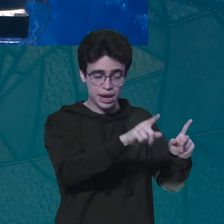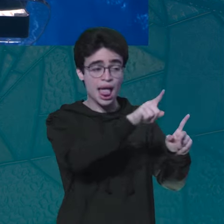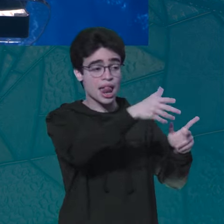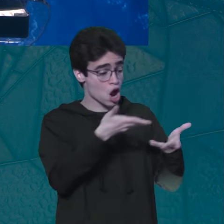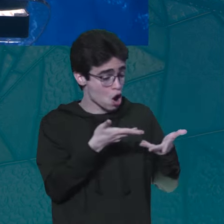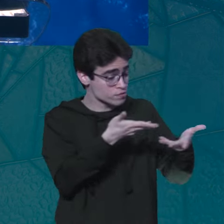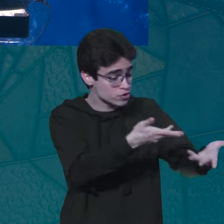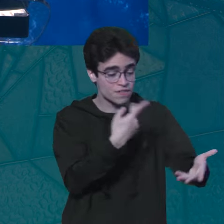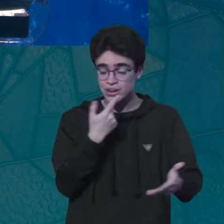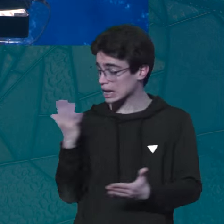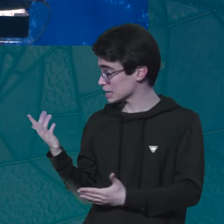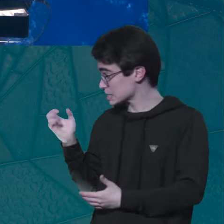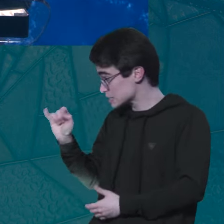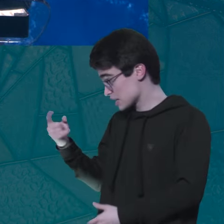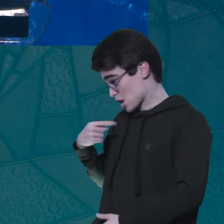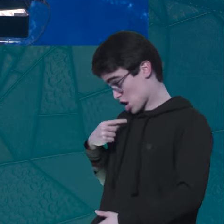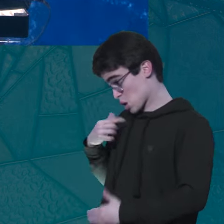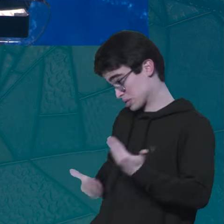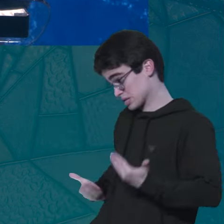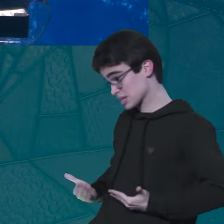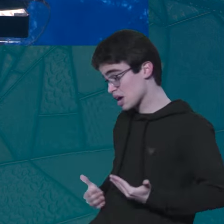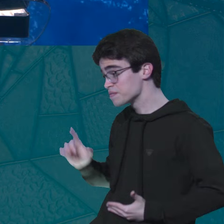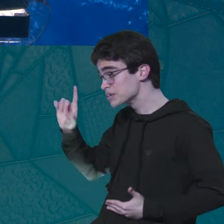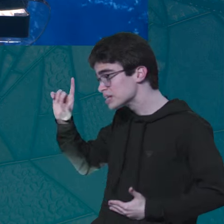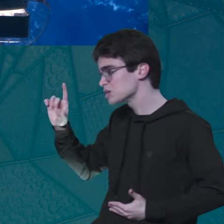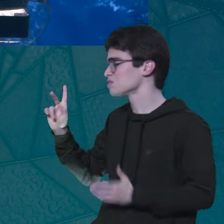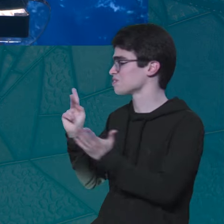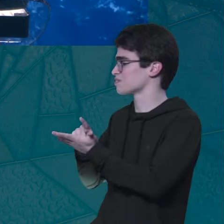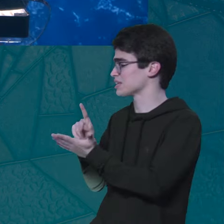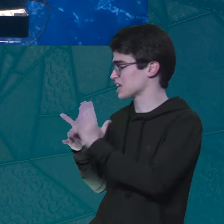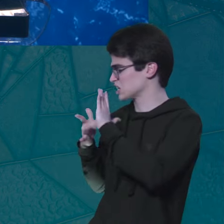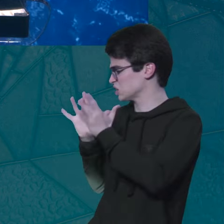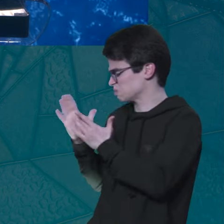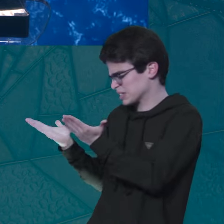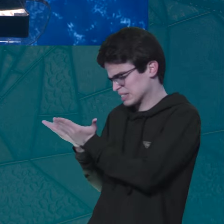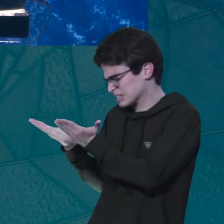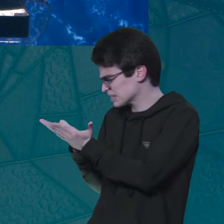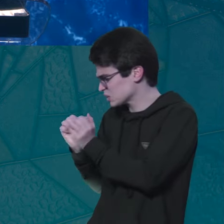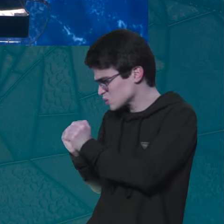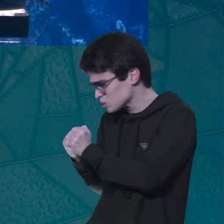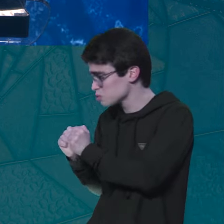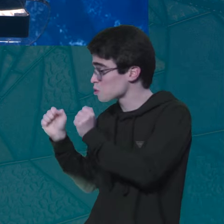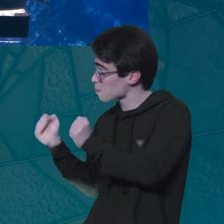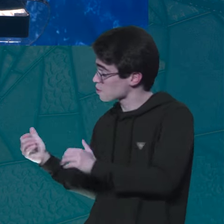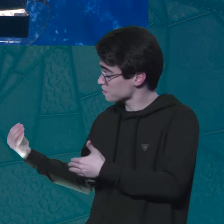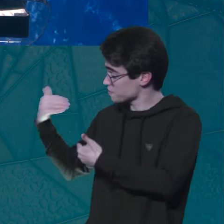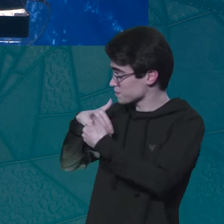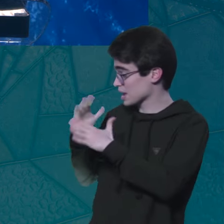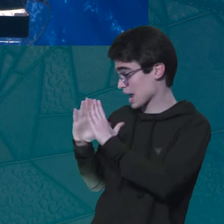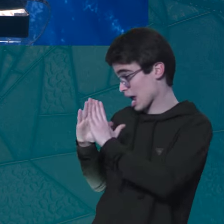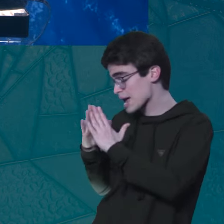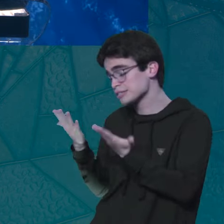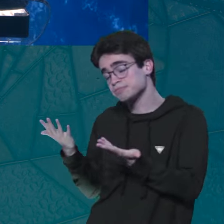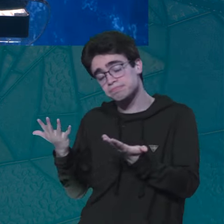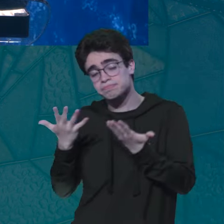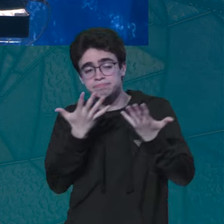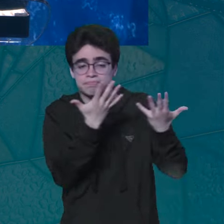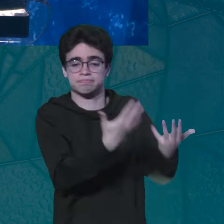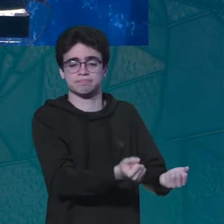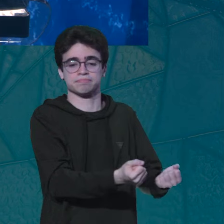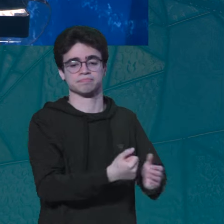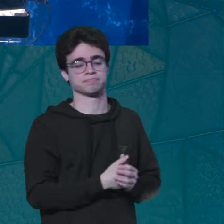se os senhores me consideram uma serva, crente no Senhor, venham ficar em minha casa. E nos convenceu.